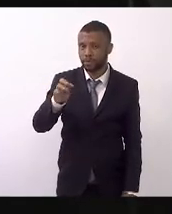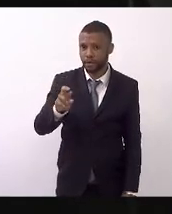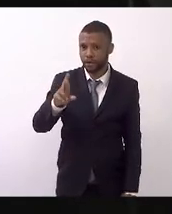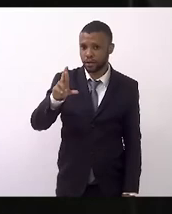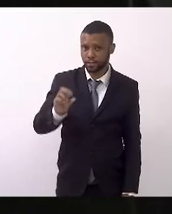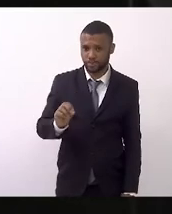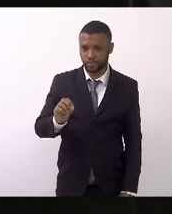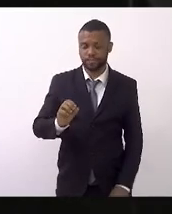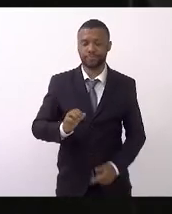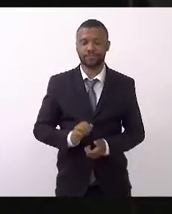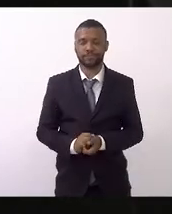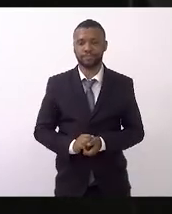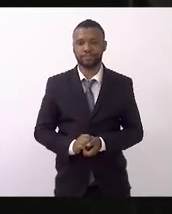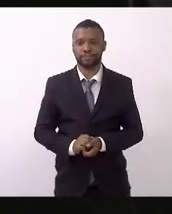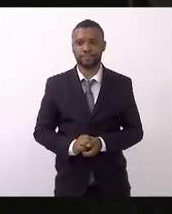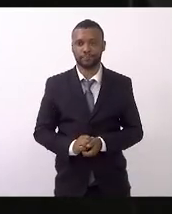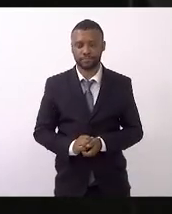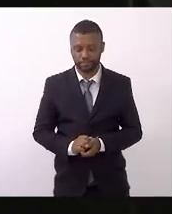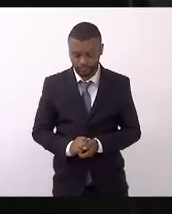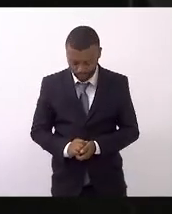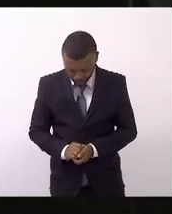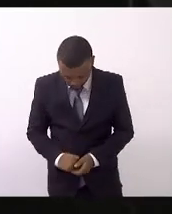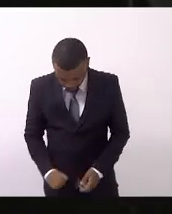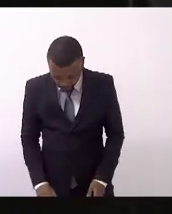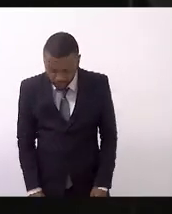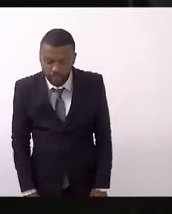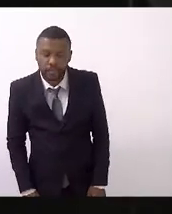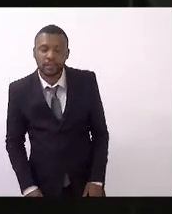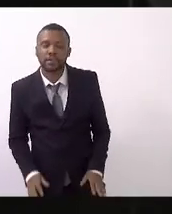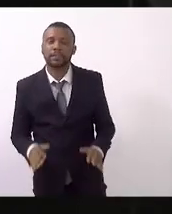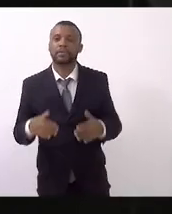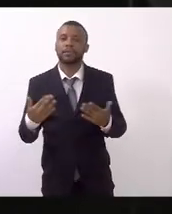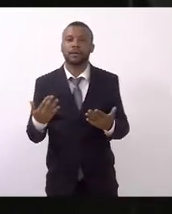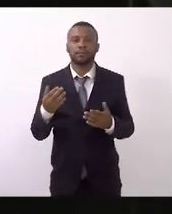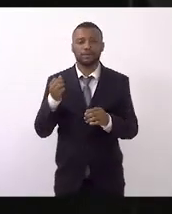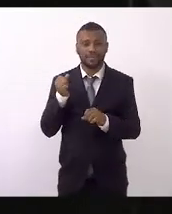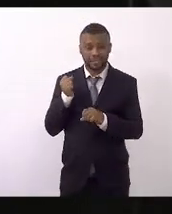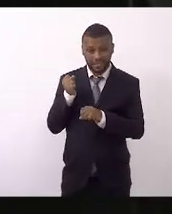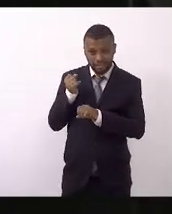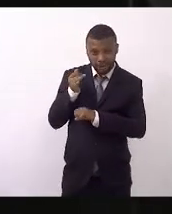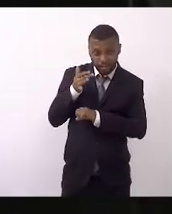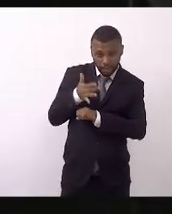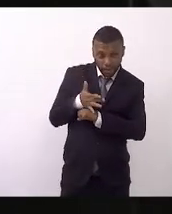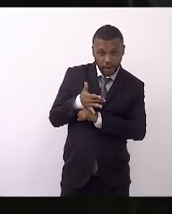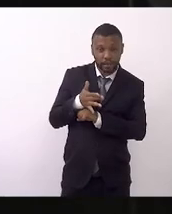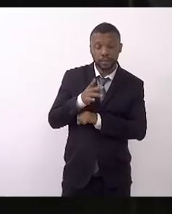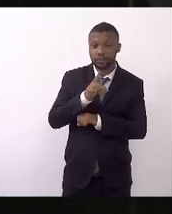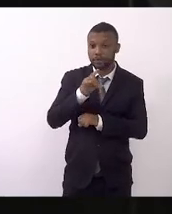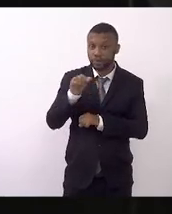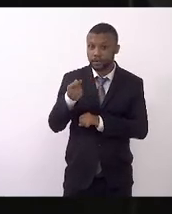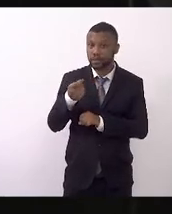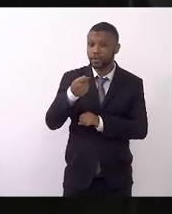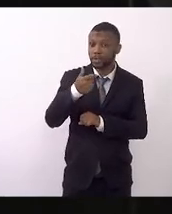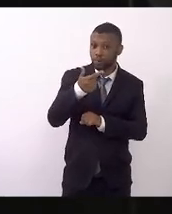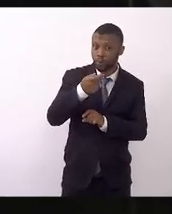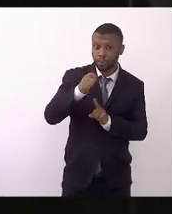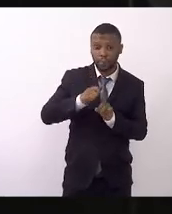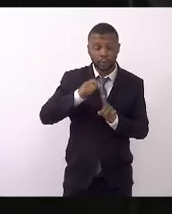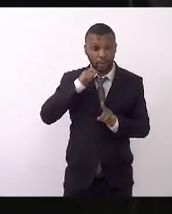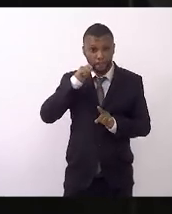Na madrugada, presidenta Tia Ju, do dia 2 de abril,